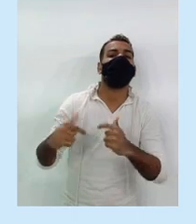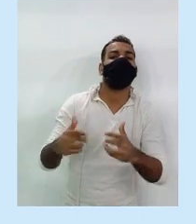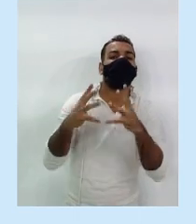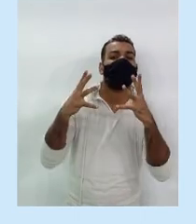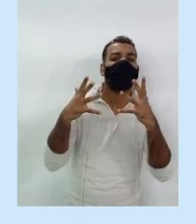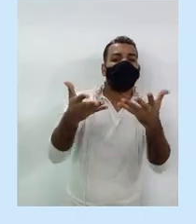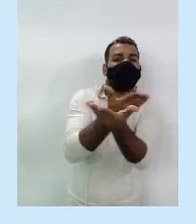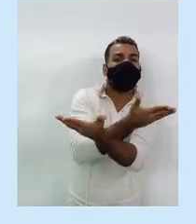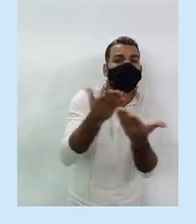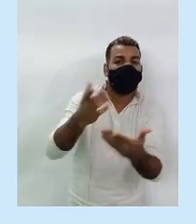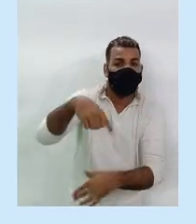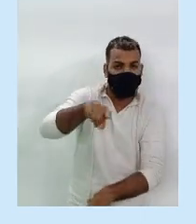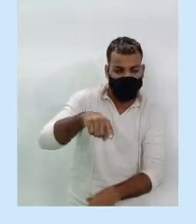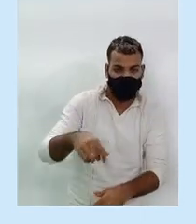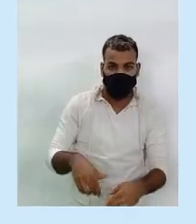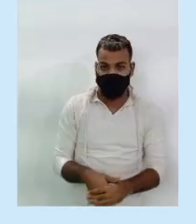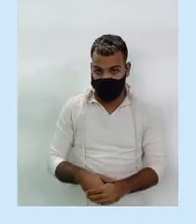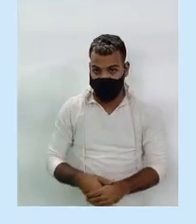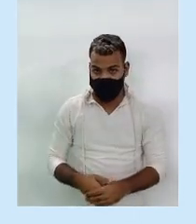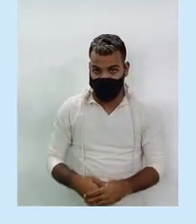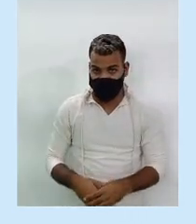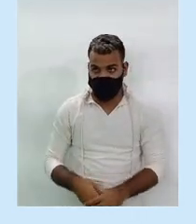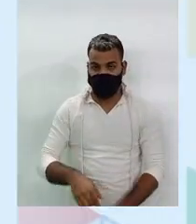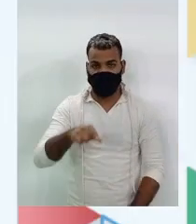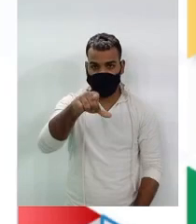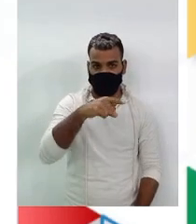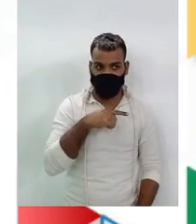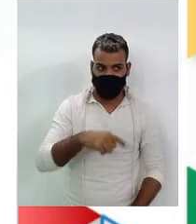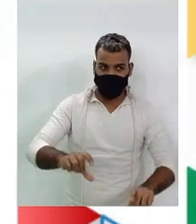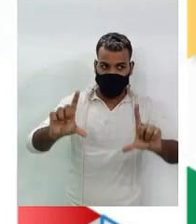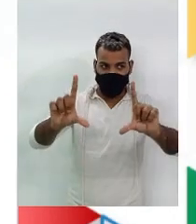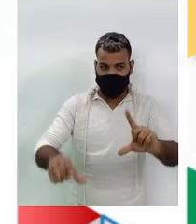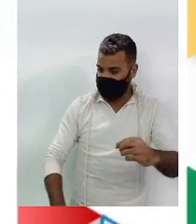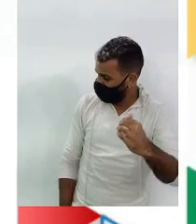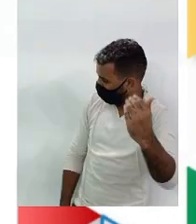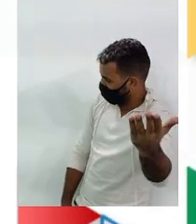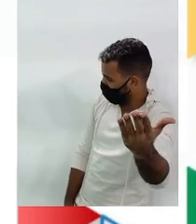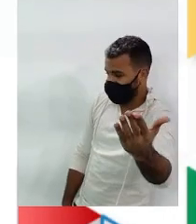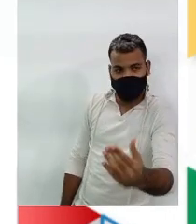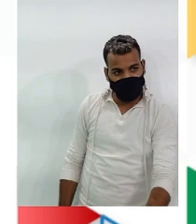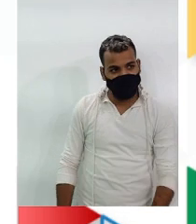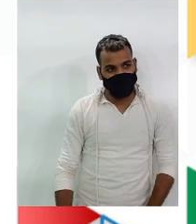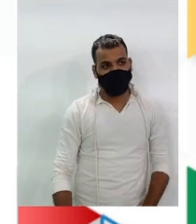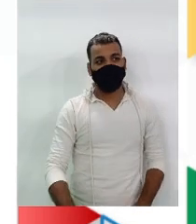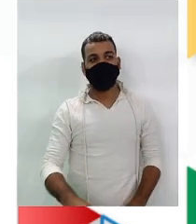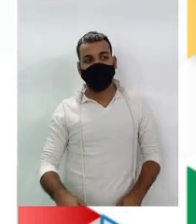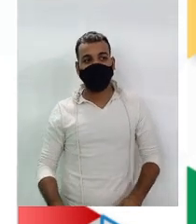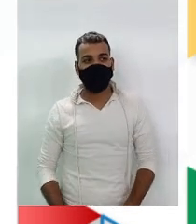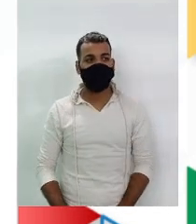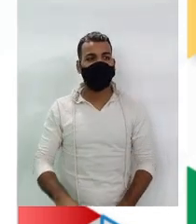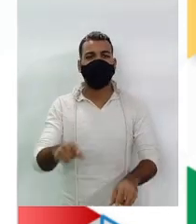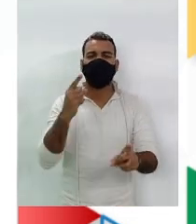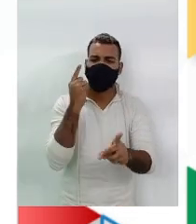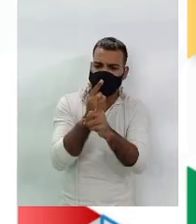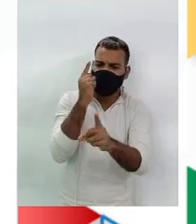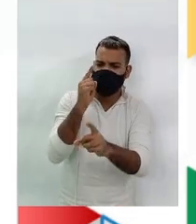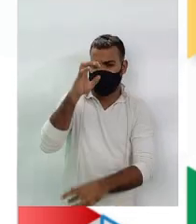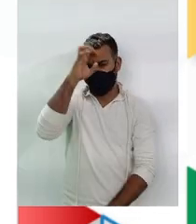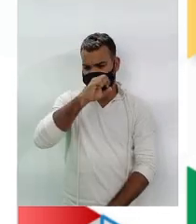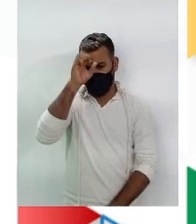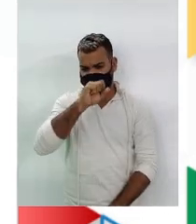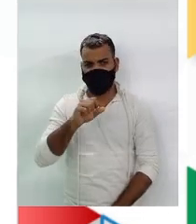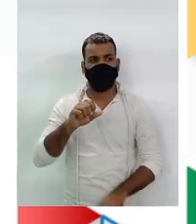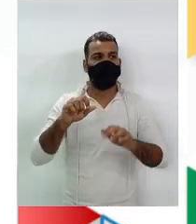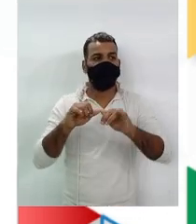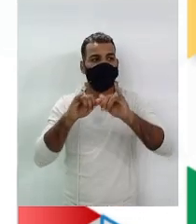vocês hoje, estudante do oitavo ano. Como há na tela, nós temos identificar e aprender em